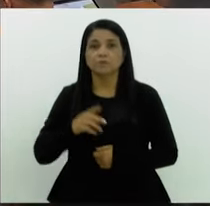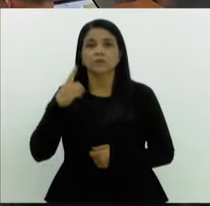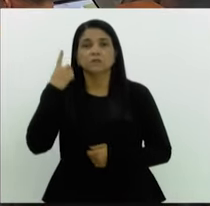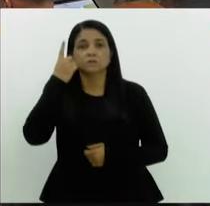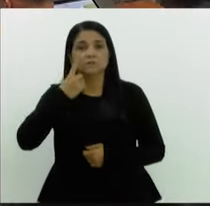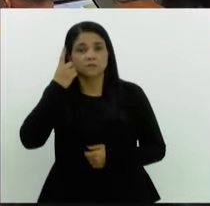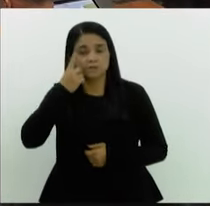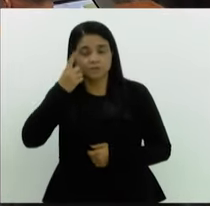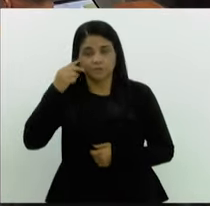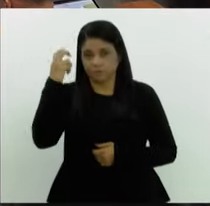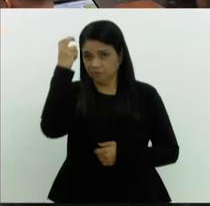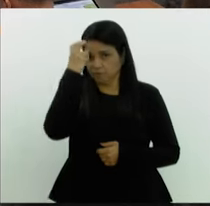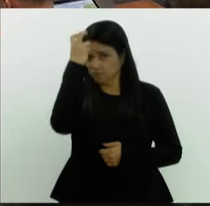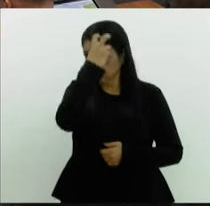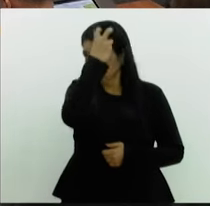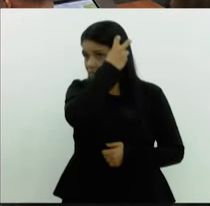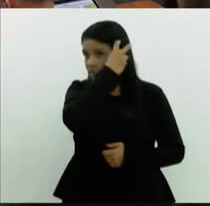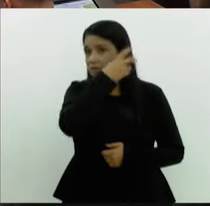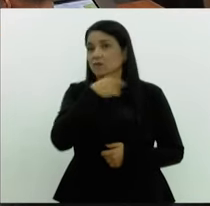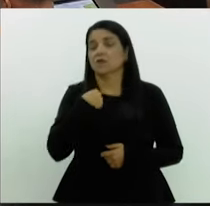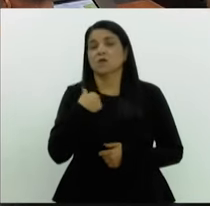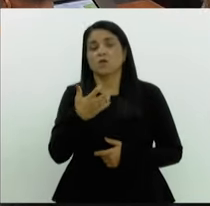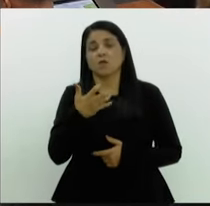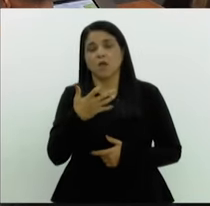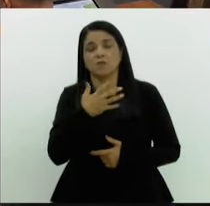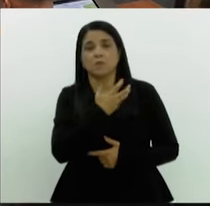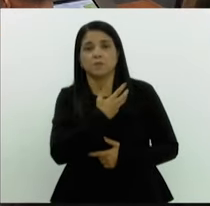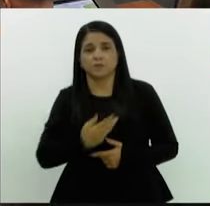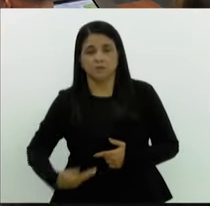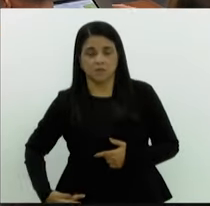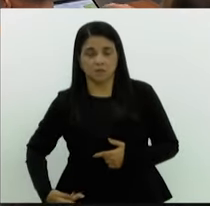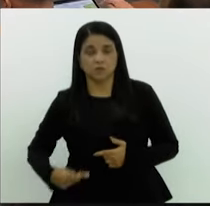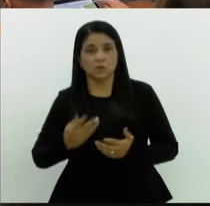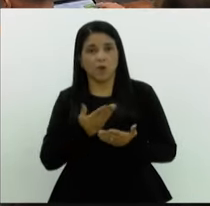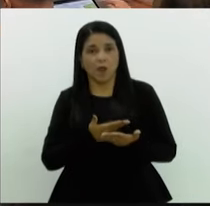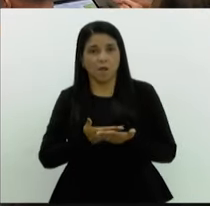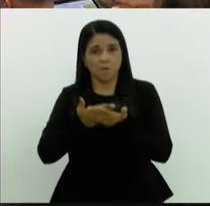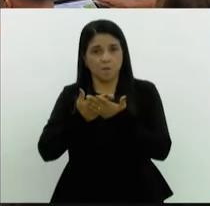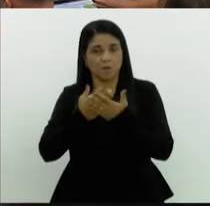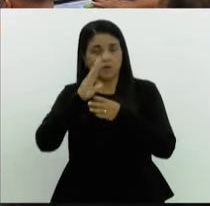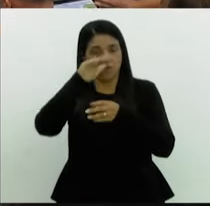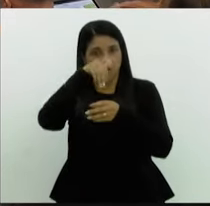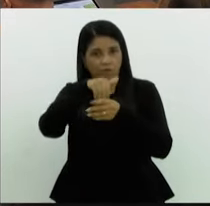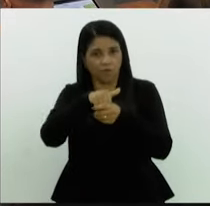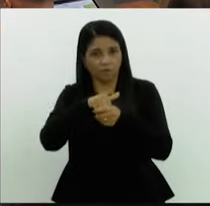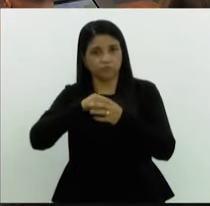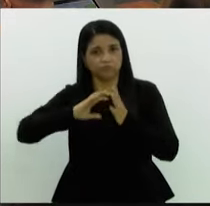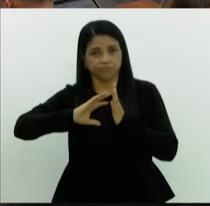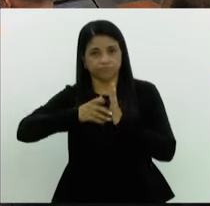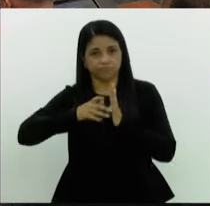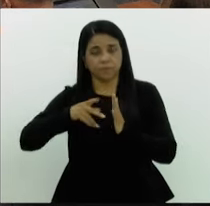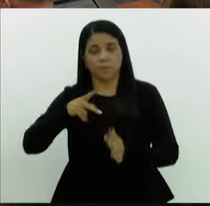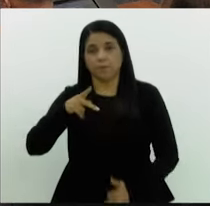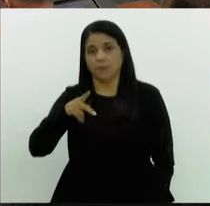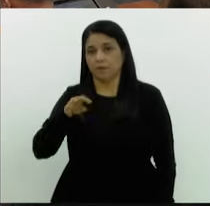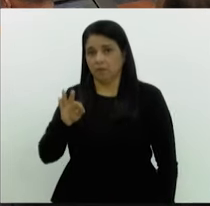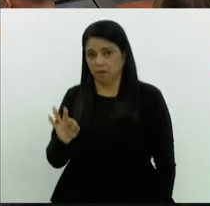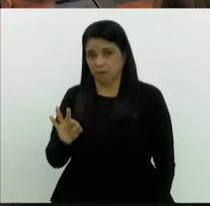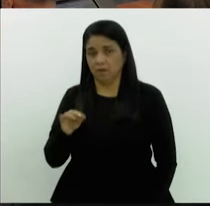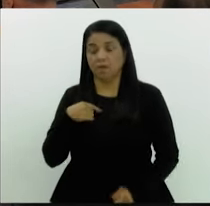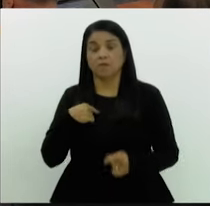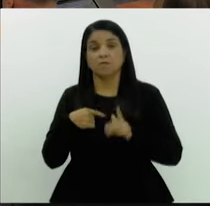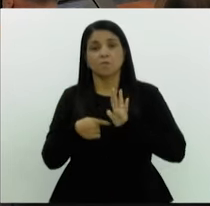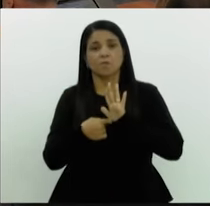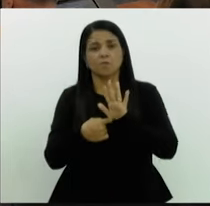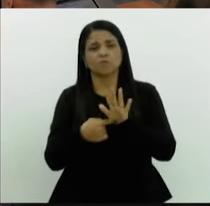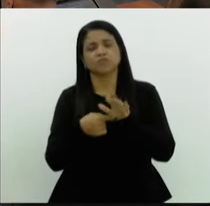Presidente, eu queria, na verdade, fazer aqui um encaminhamento de voto da bancada do Partido dos Trabalhadores e colocar algumas questões